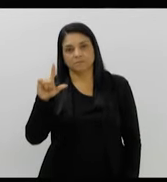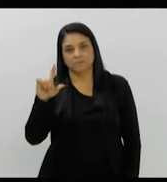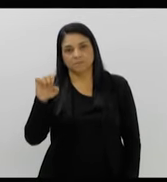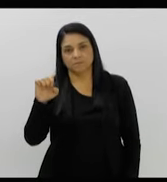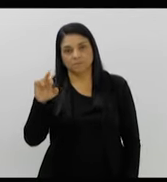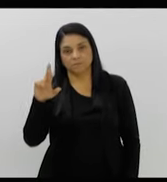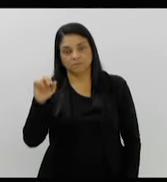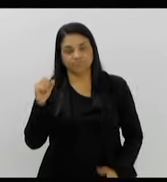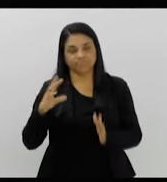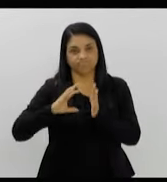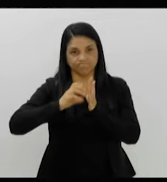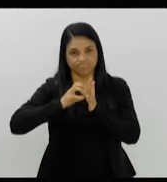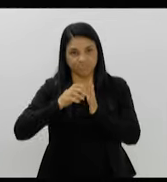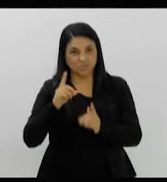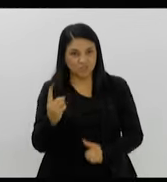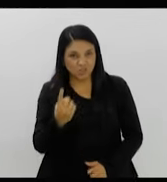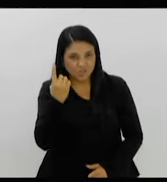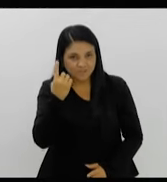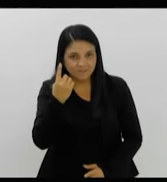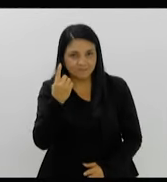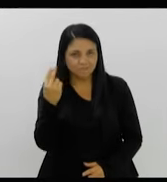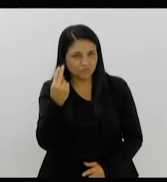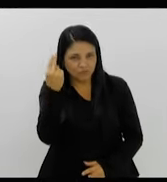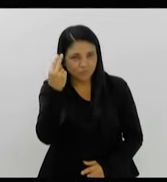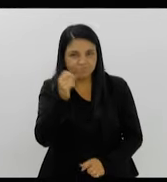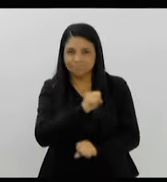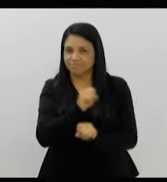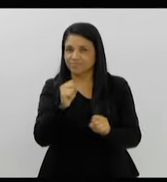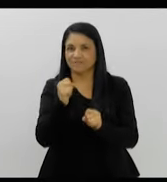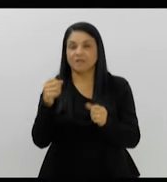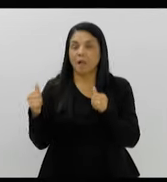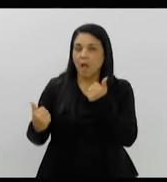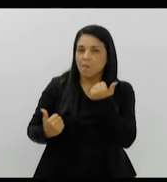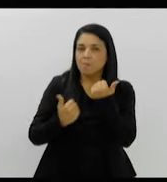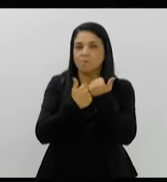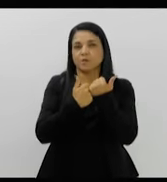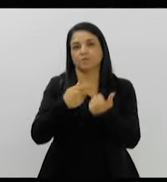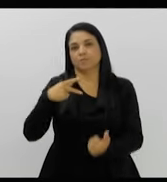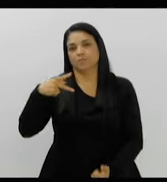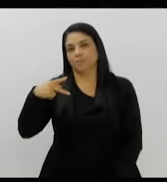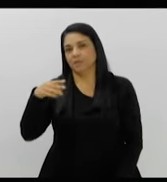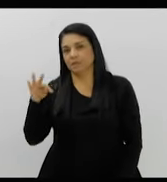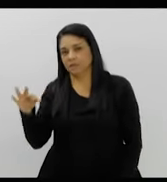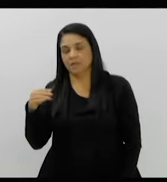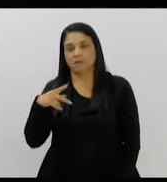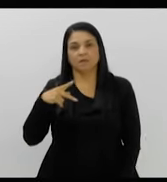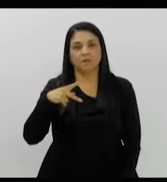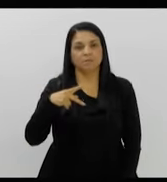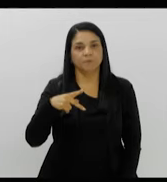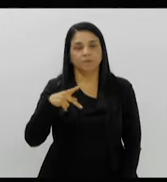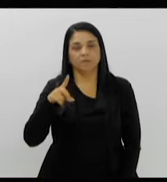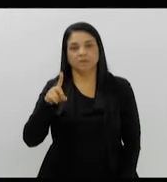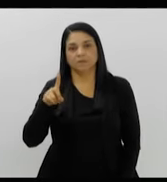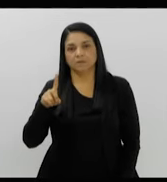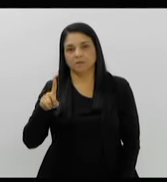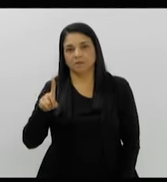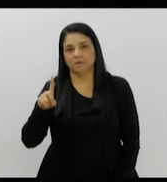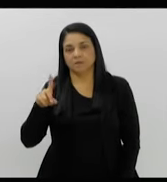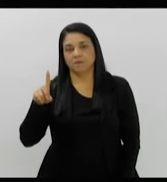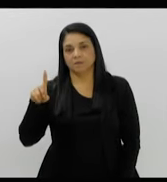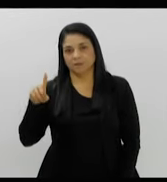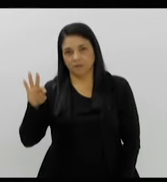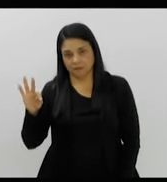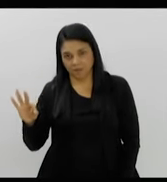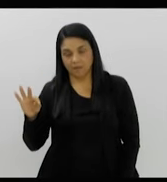pelo PT pelo PDT pelo PV e por outros partidos de esquerda